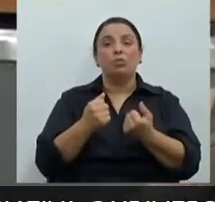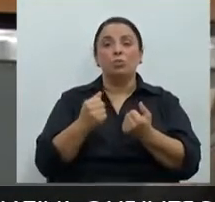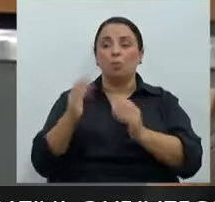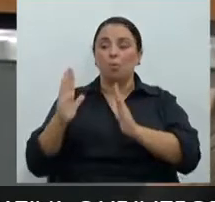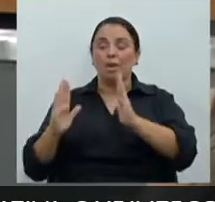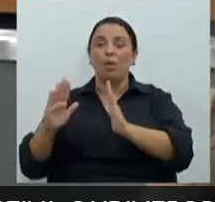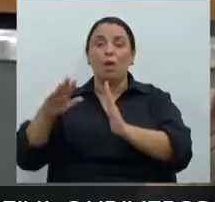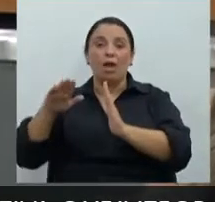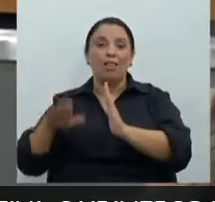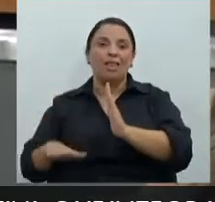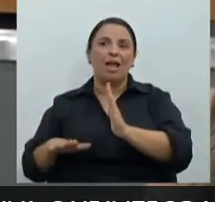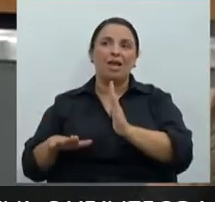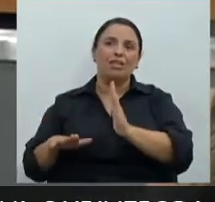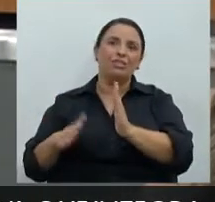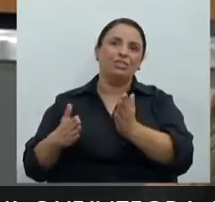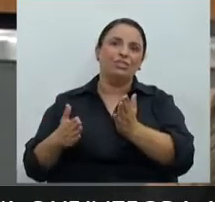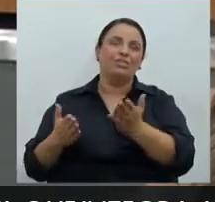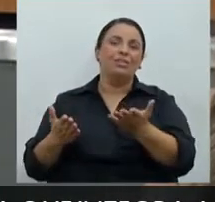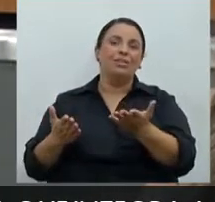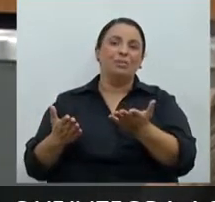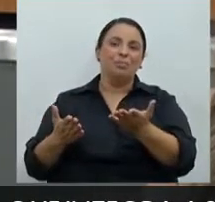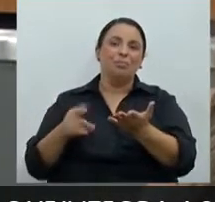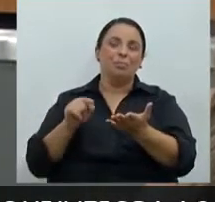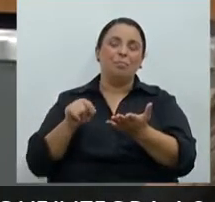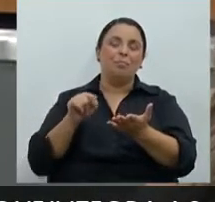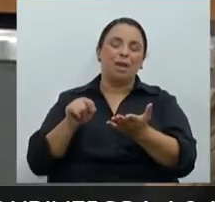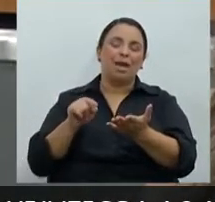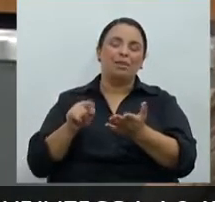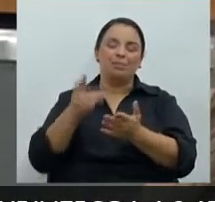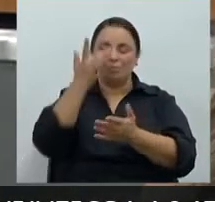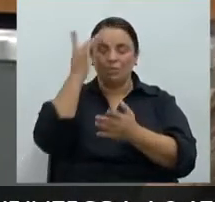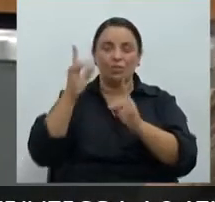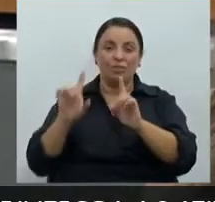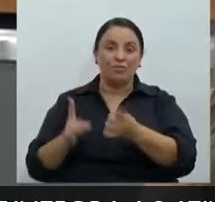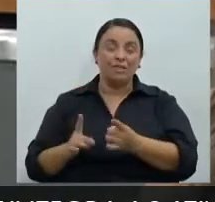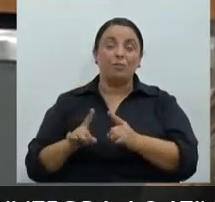essas pessoas. Mas eu defendo exatamente